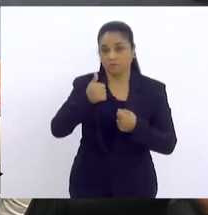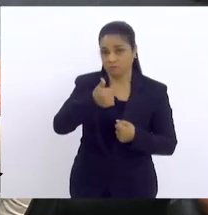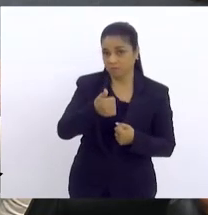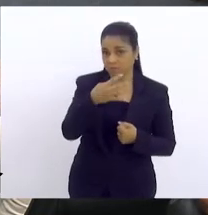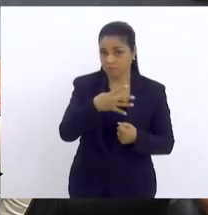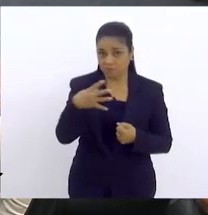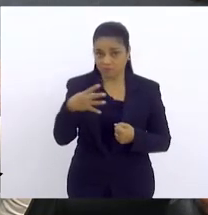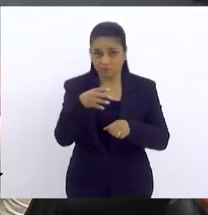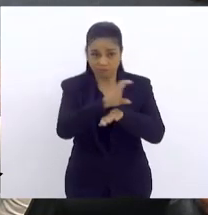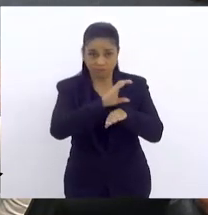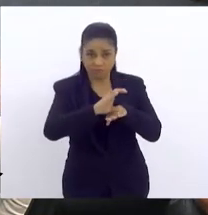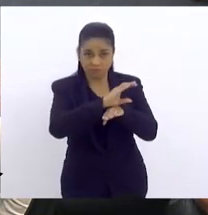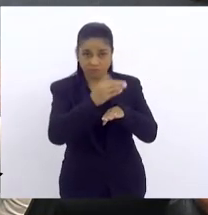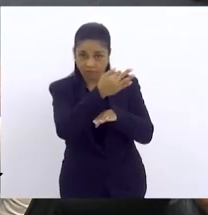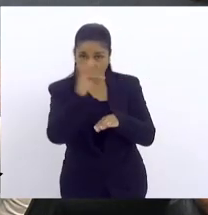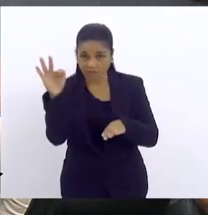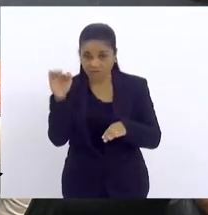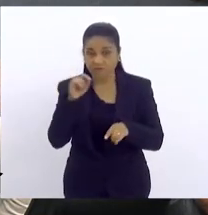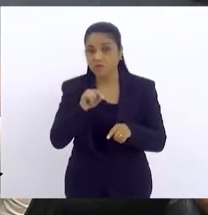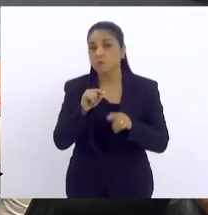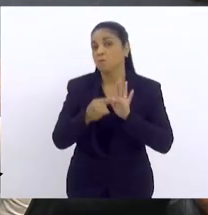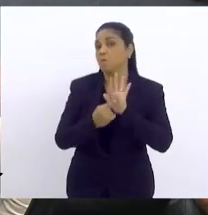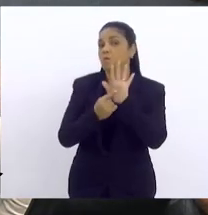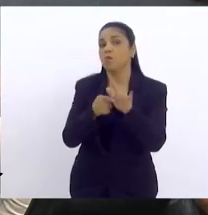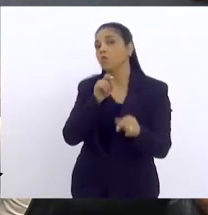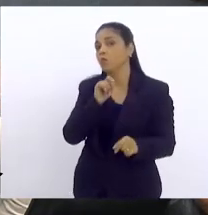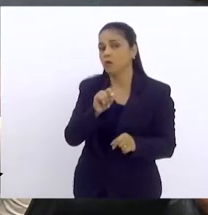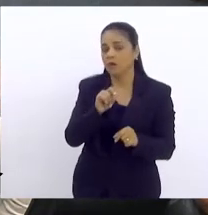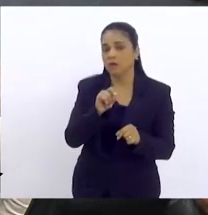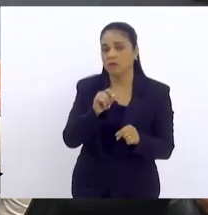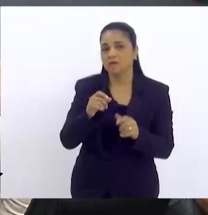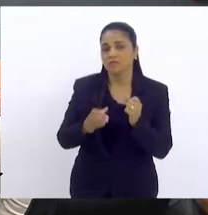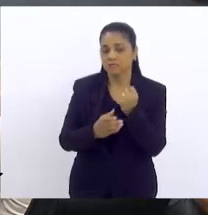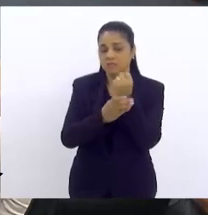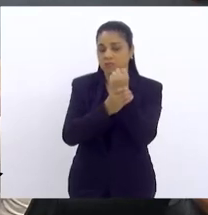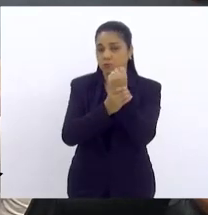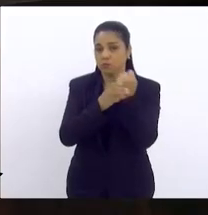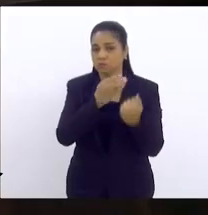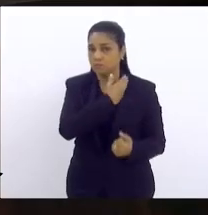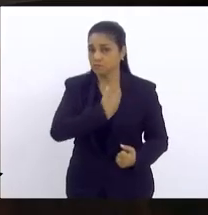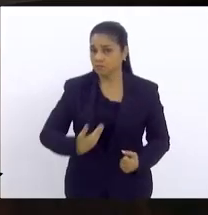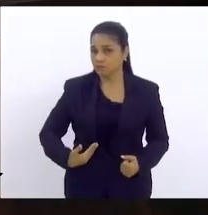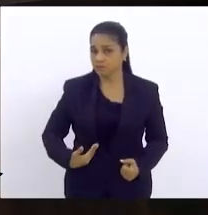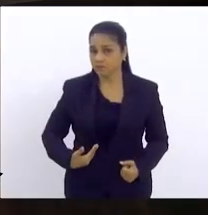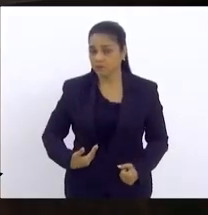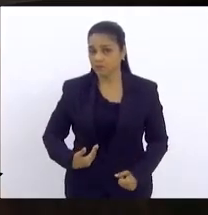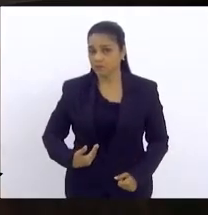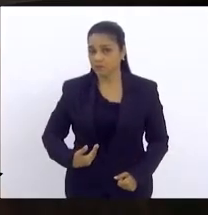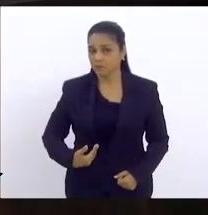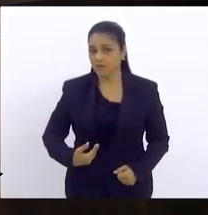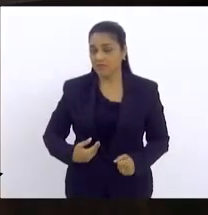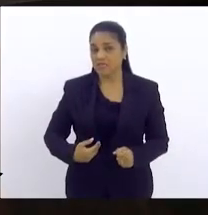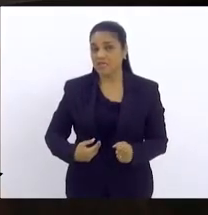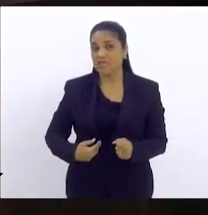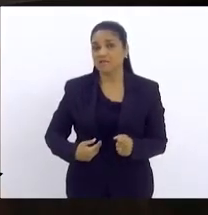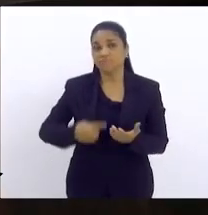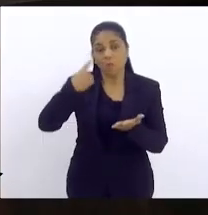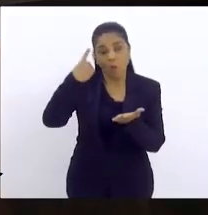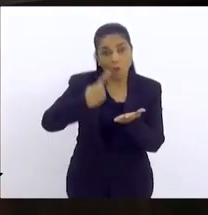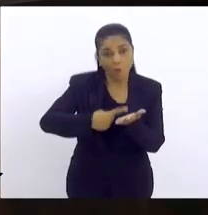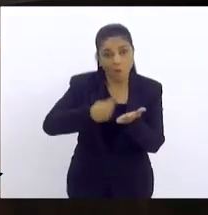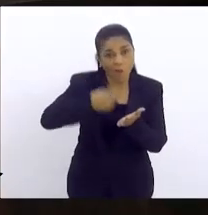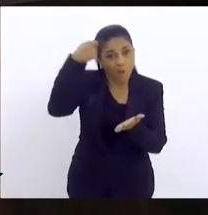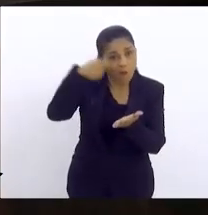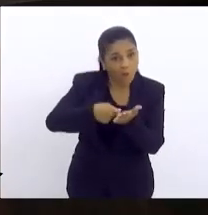ele vai dizer que Segurança Pública é dever do Estado